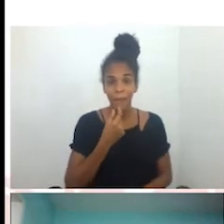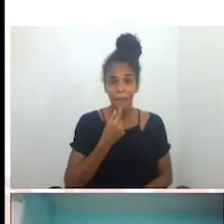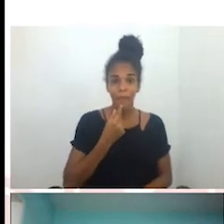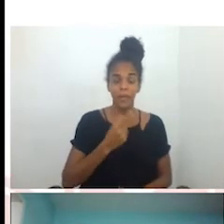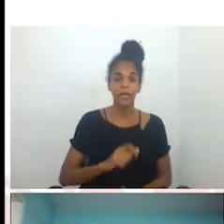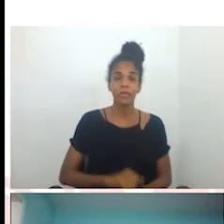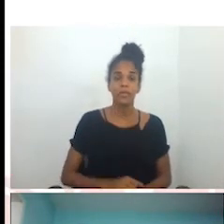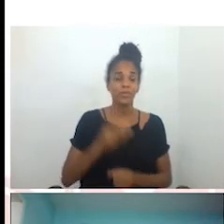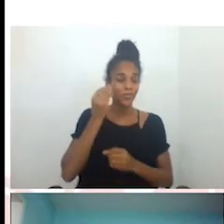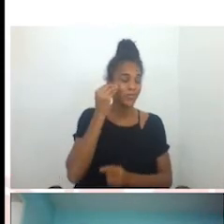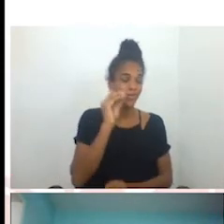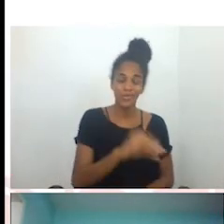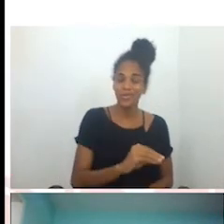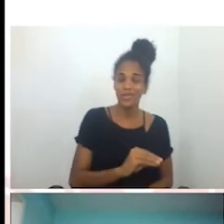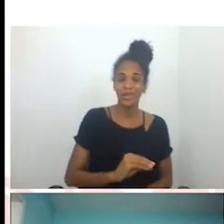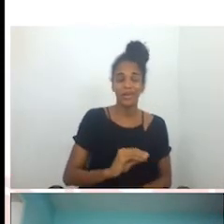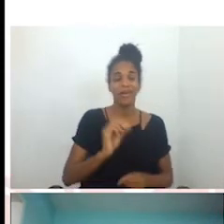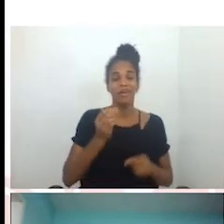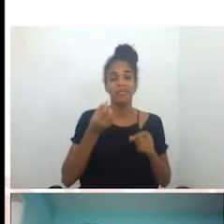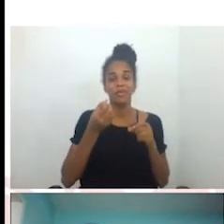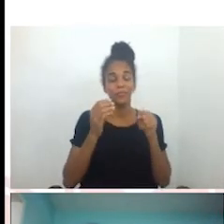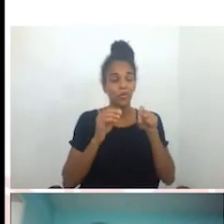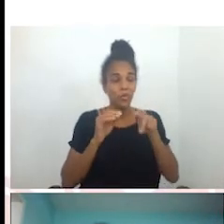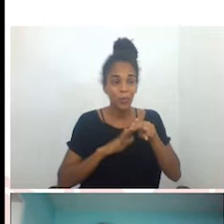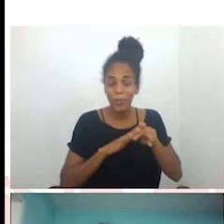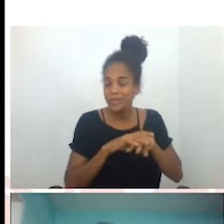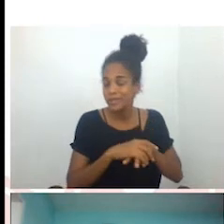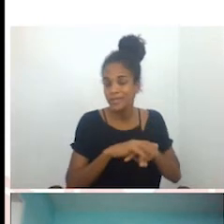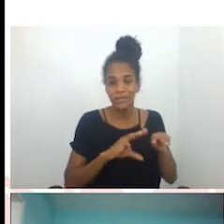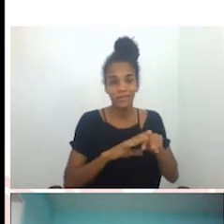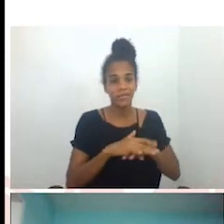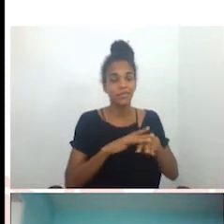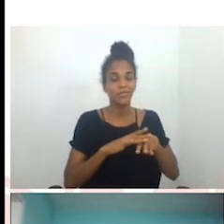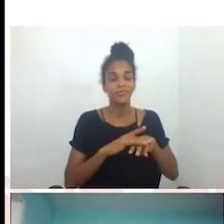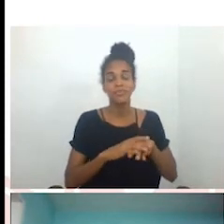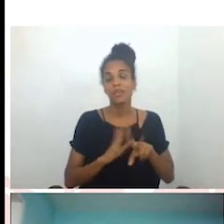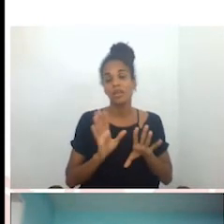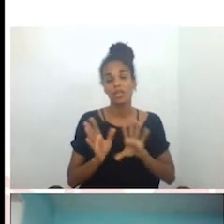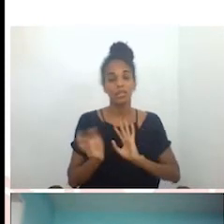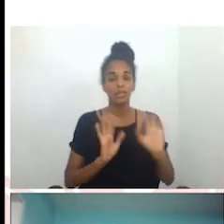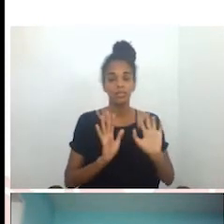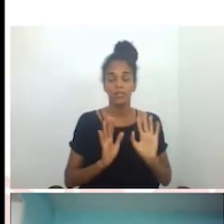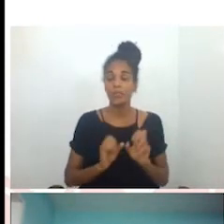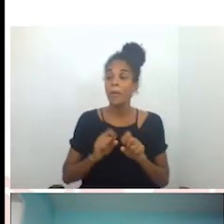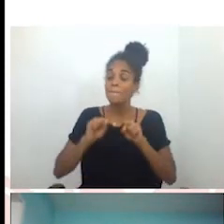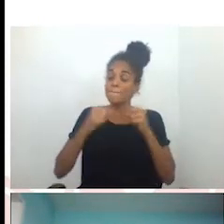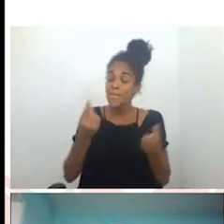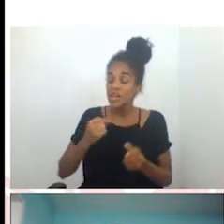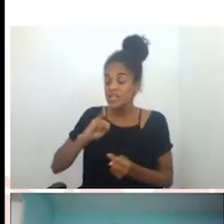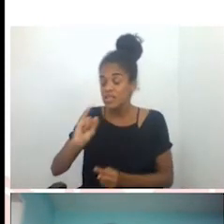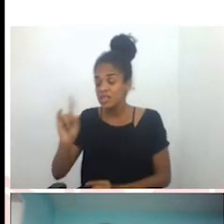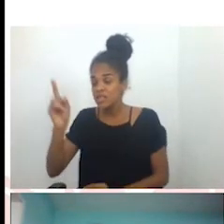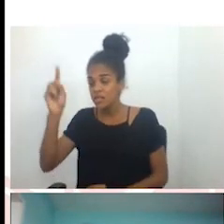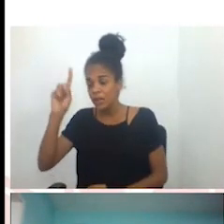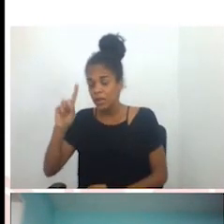num paciente hipertenso, que pode ter a hipertensão controlada com outra droga, eu sou a favor, porque pelo mecanismo